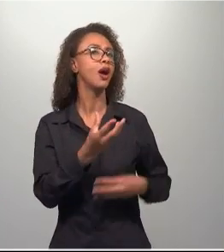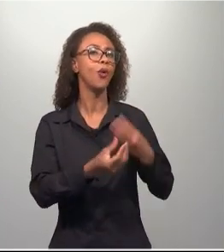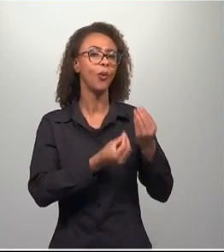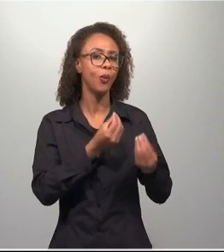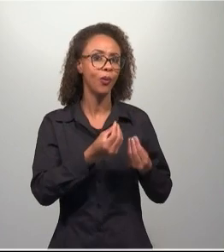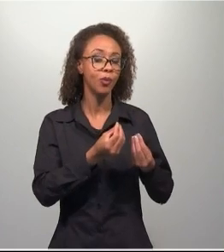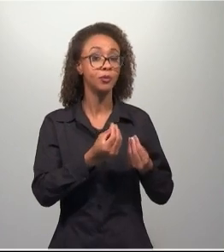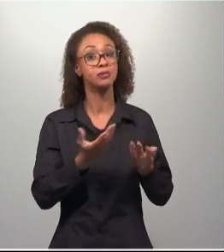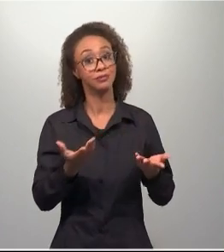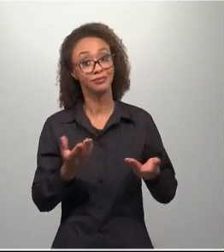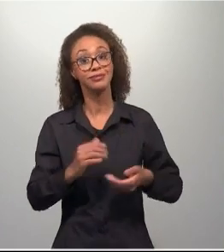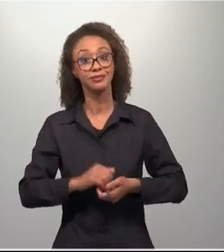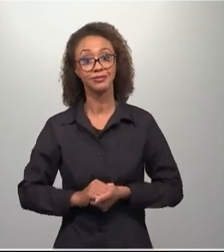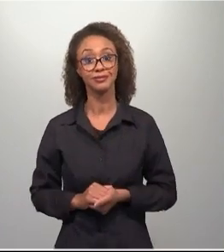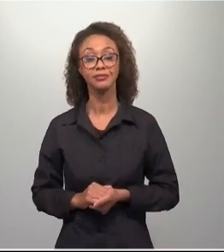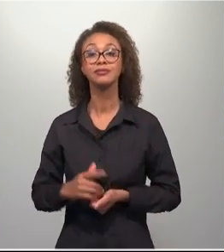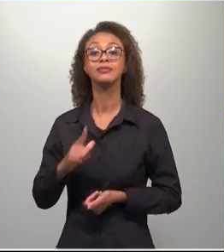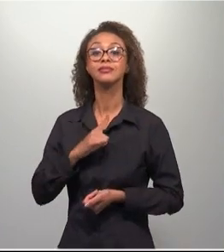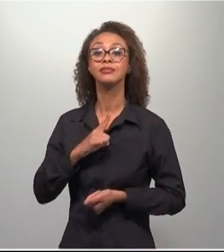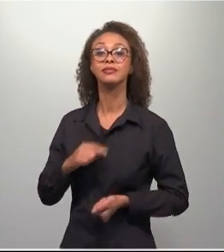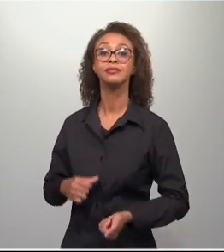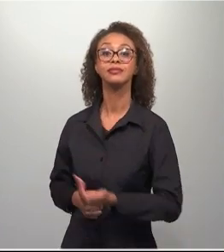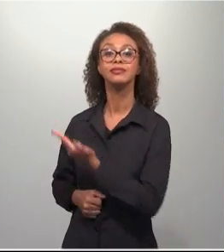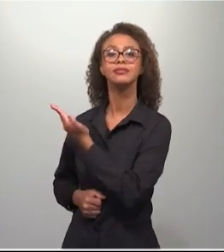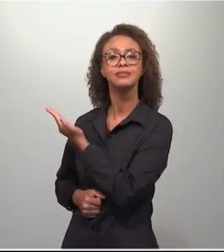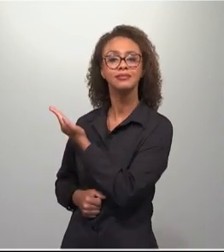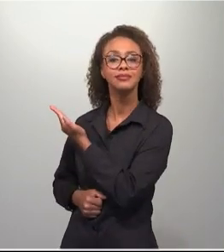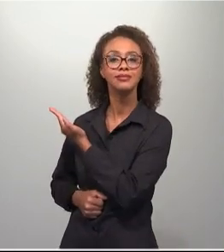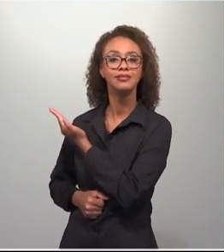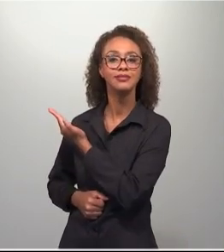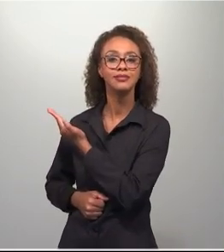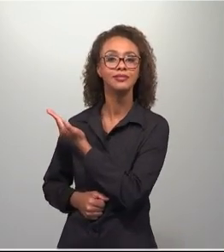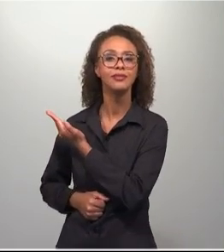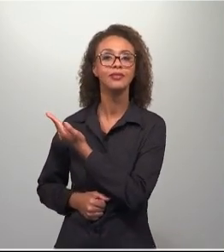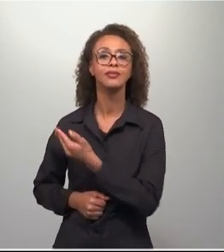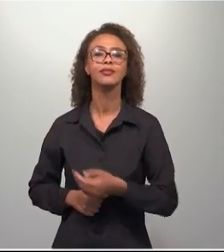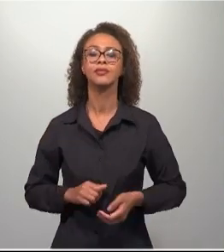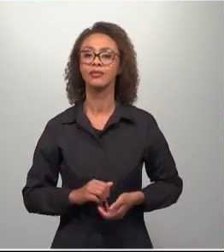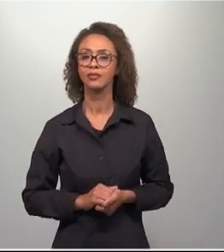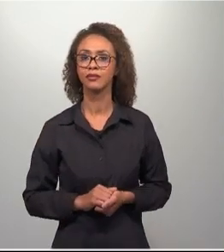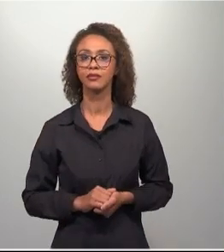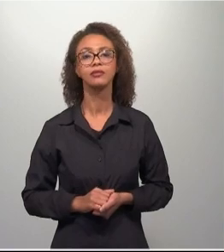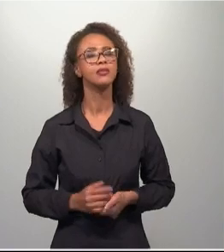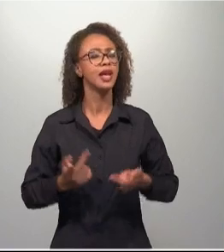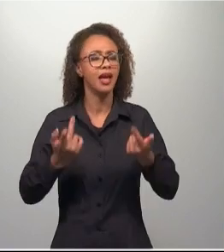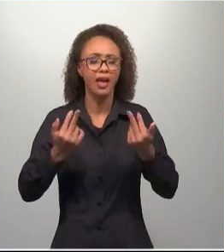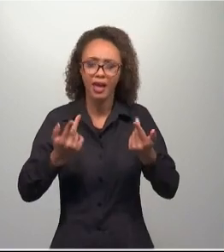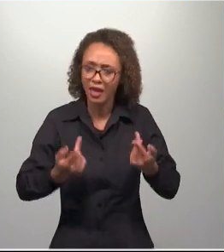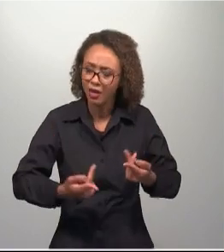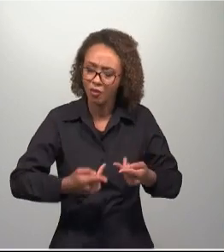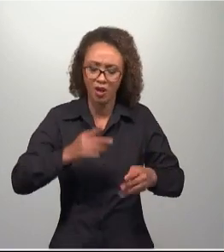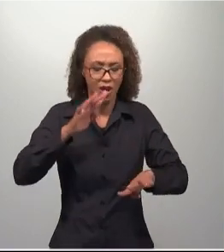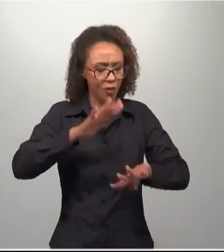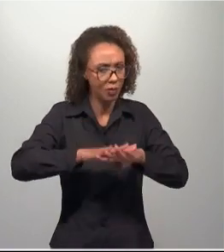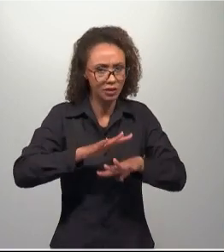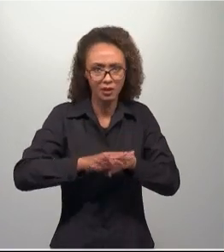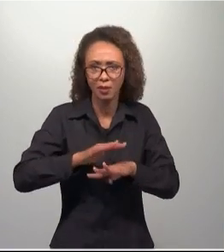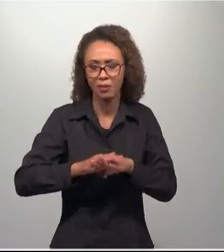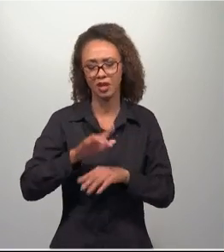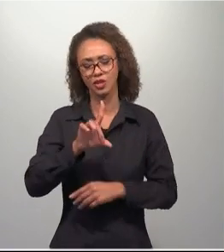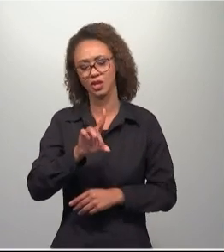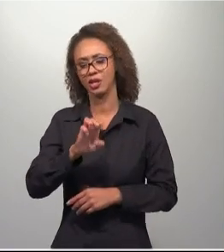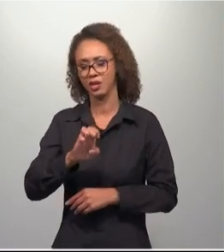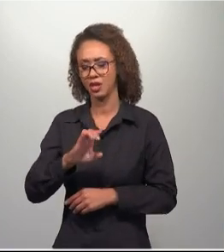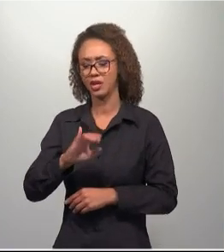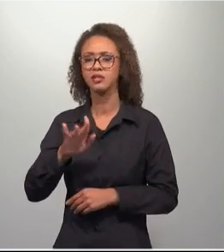tenho ao jogo de chaveamento e minimização de funções ao gepe exatamente como na matemática desse mal que a gente conheceu só